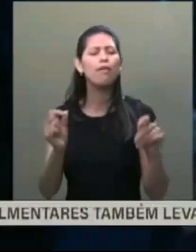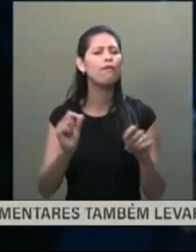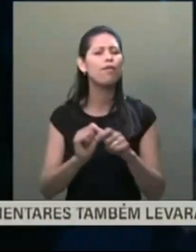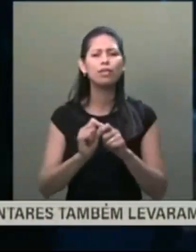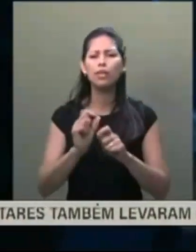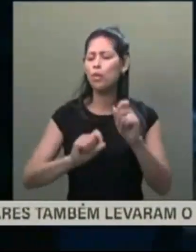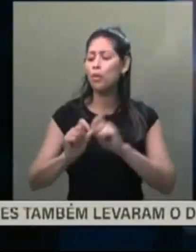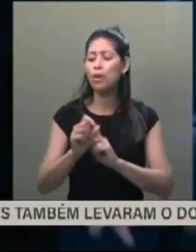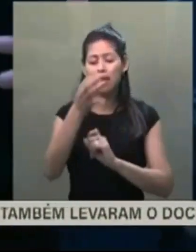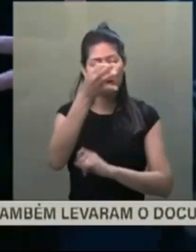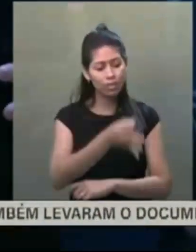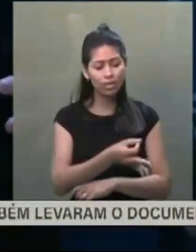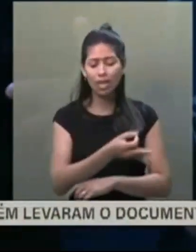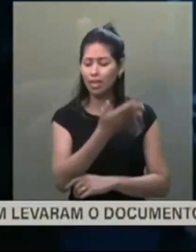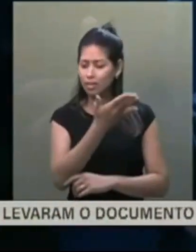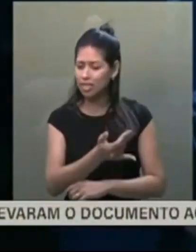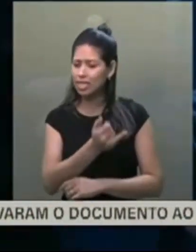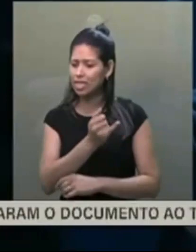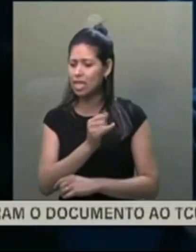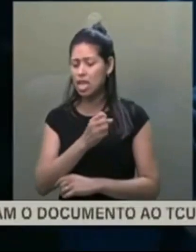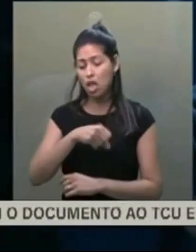com altaneria,